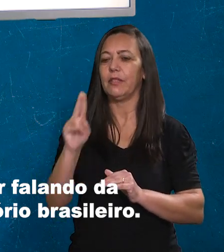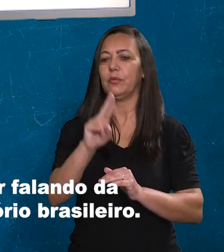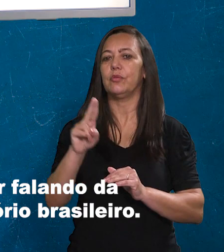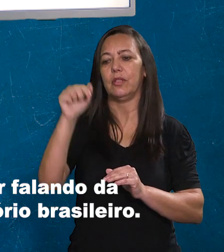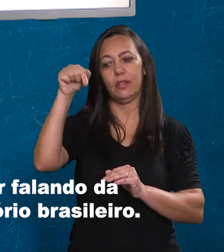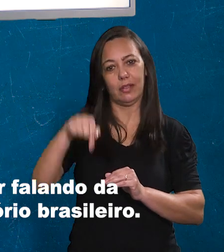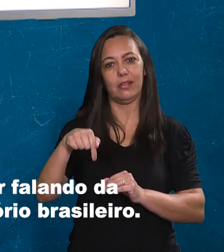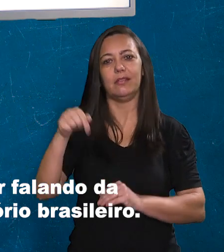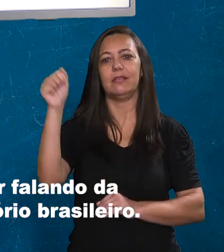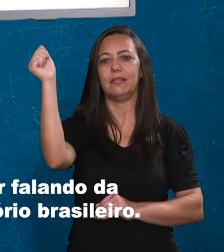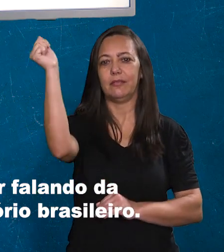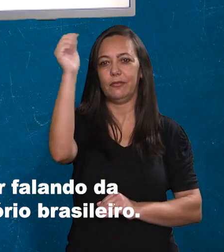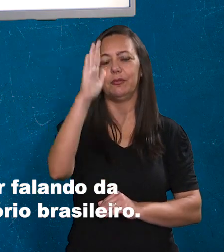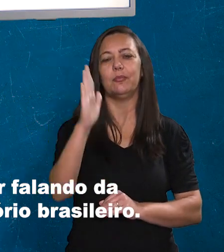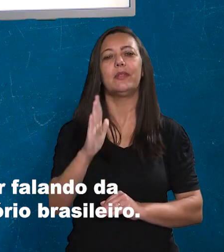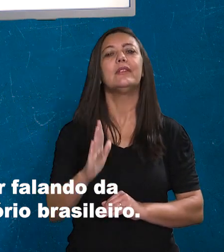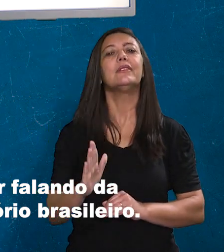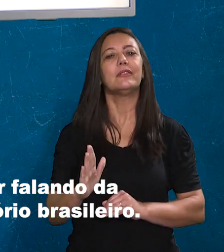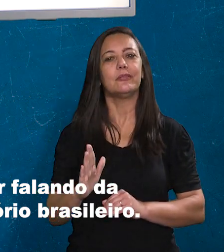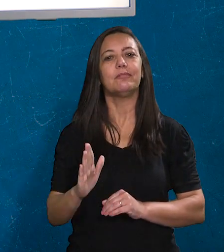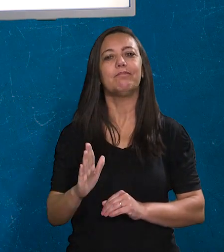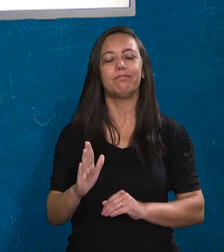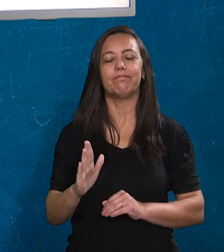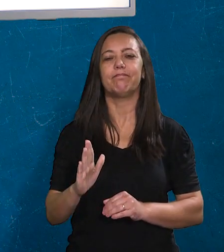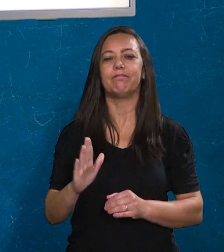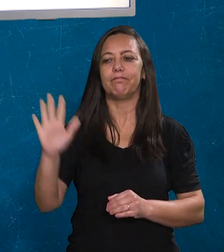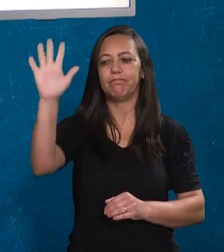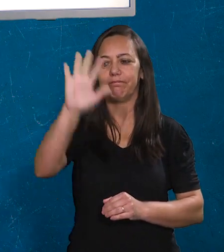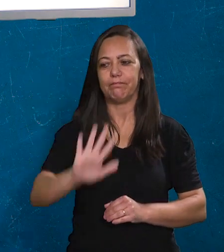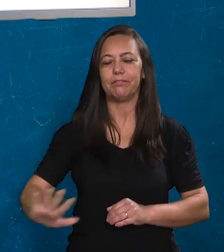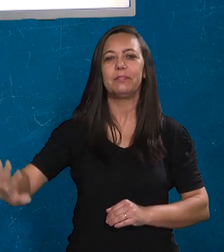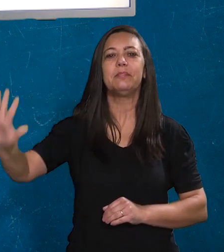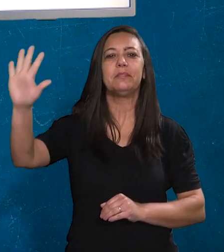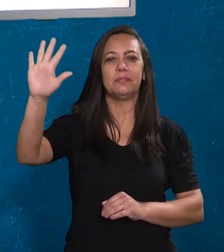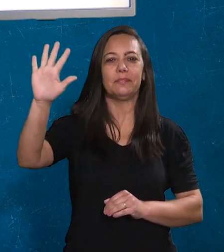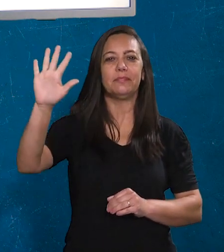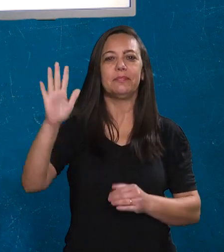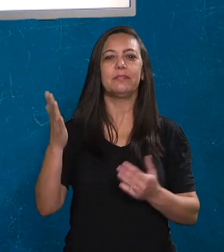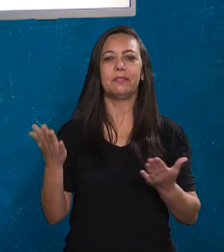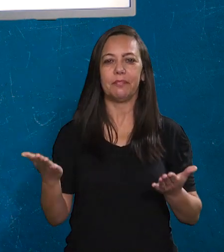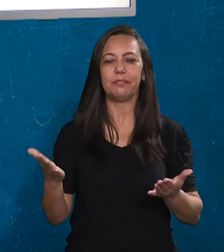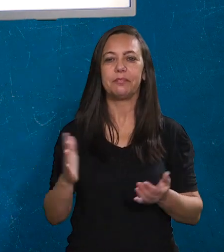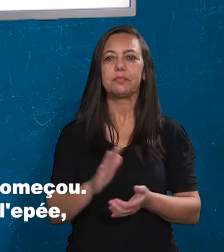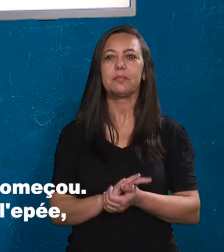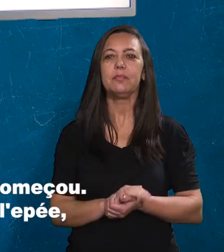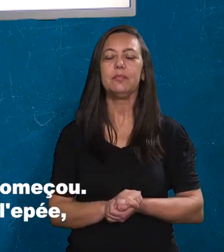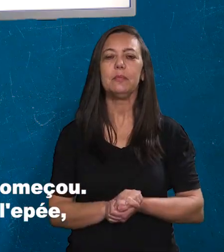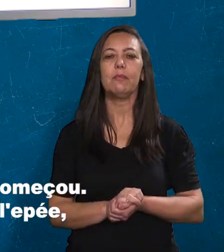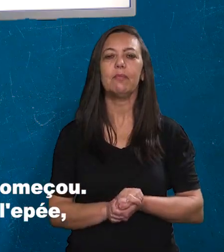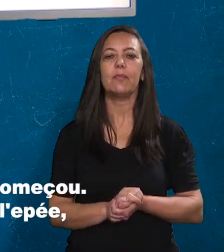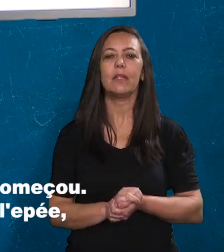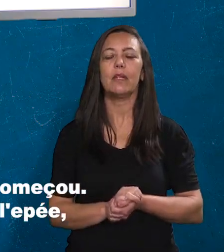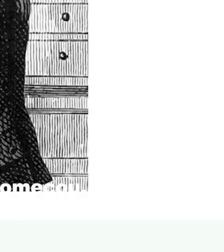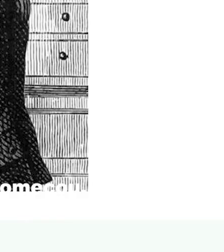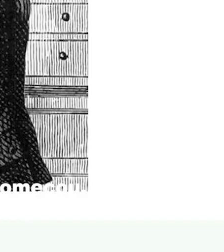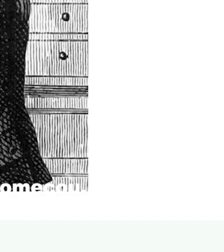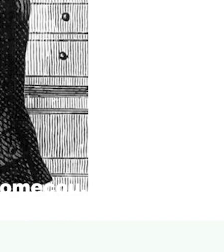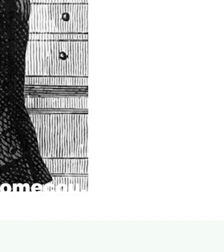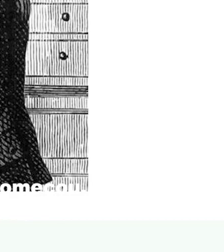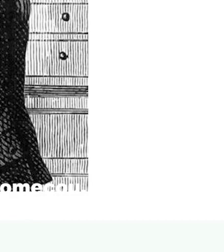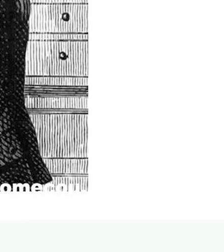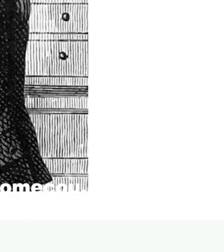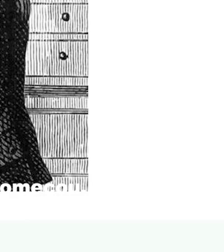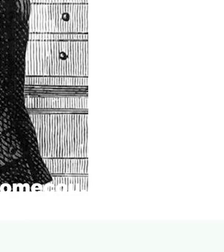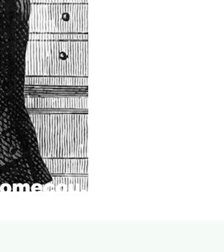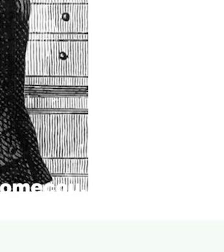aqui no território brasileiro. E esse registro mostra, na